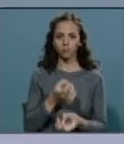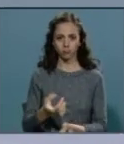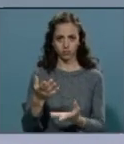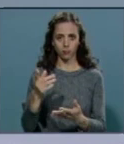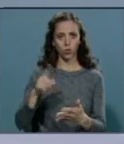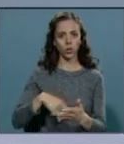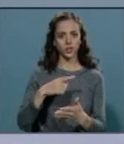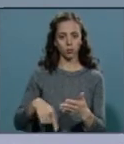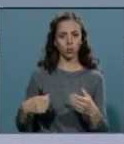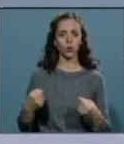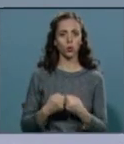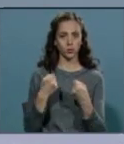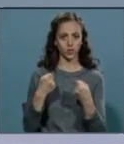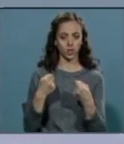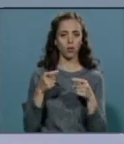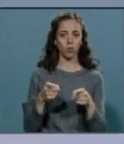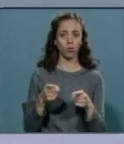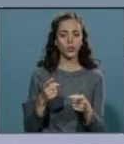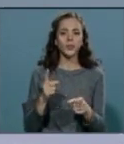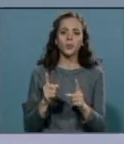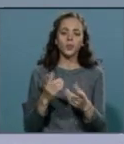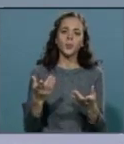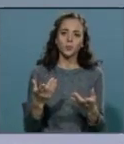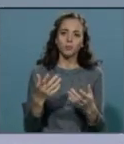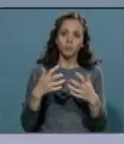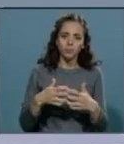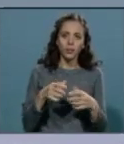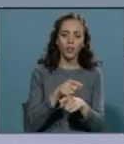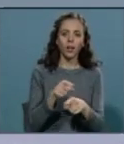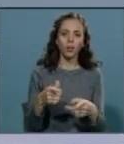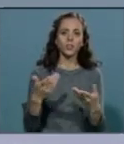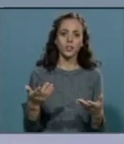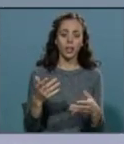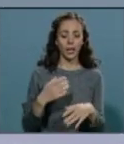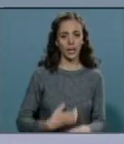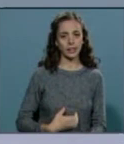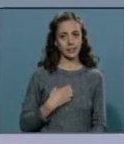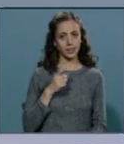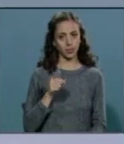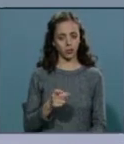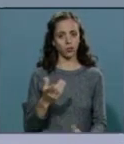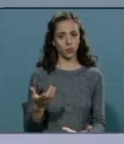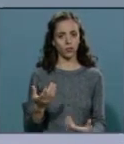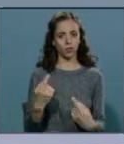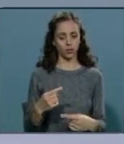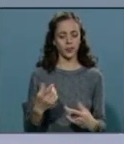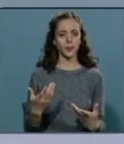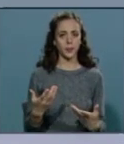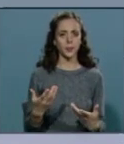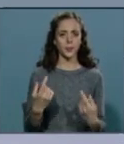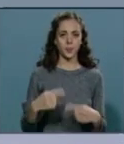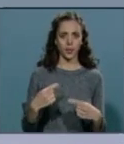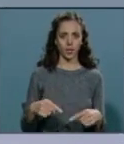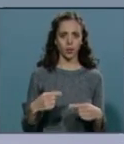o cancelamento da competição e no fundo que está o que está em causa é este sentimento é que para para